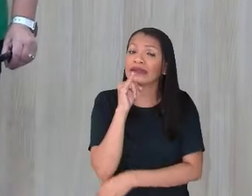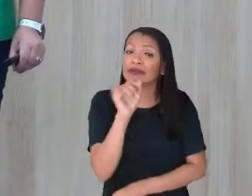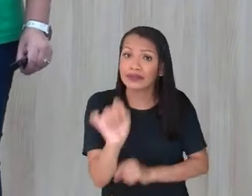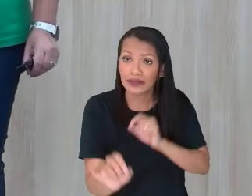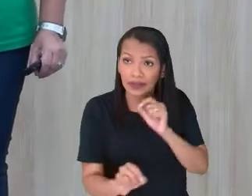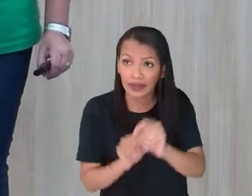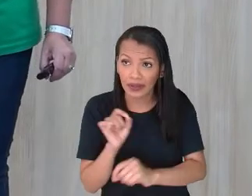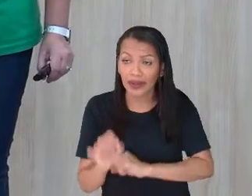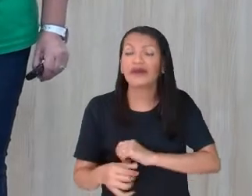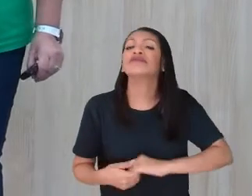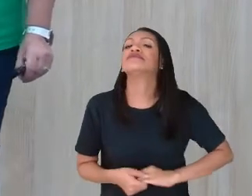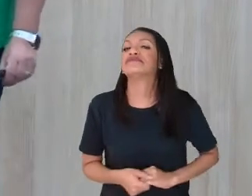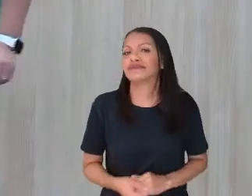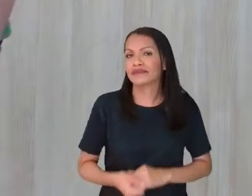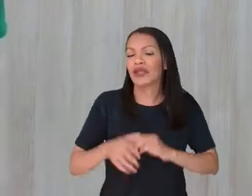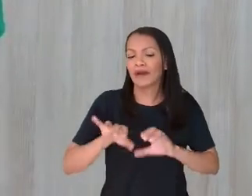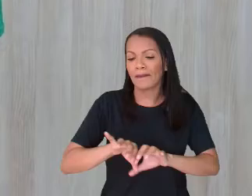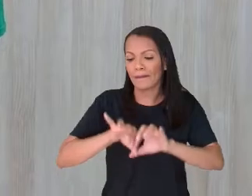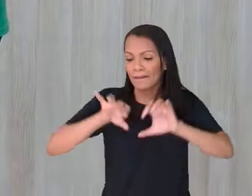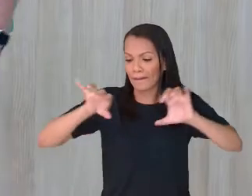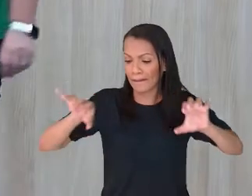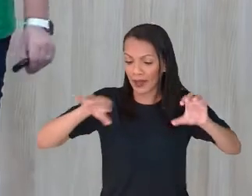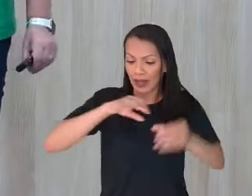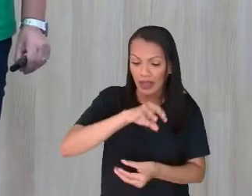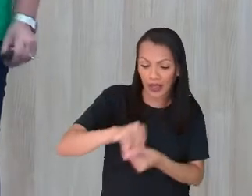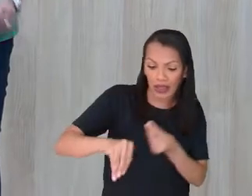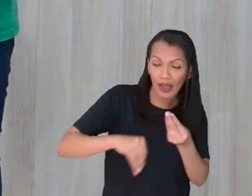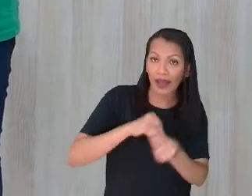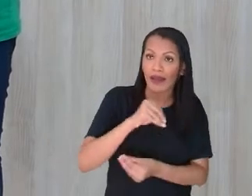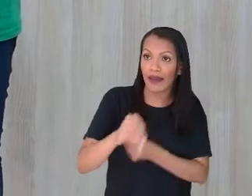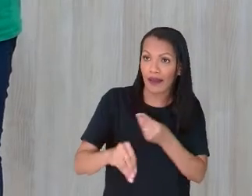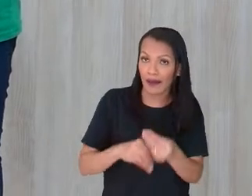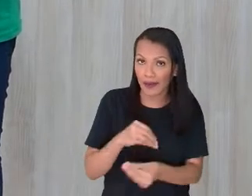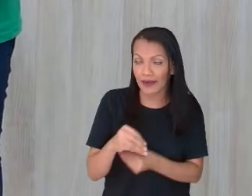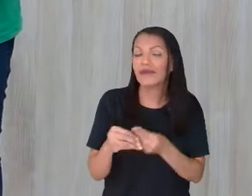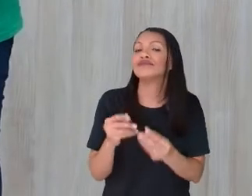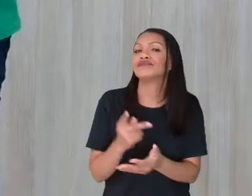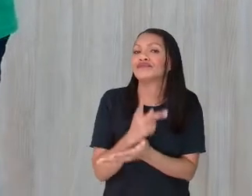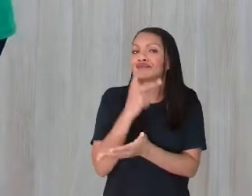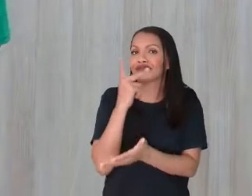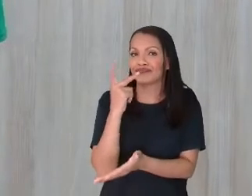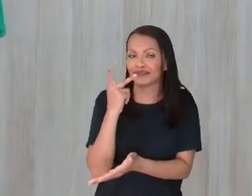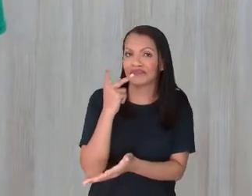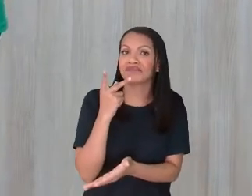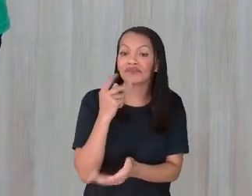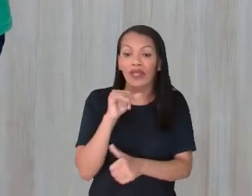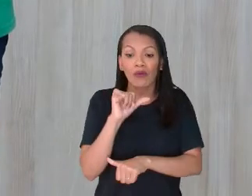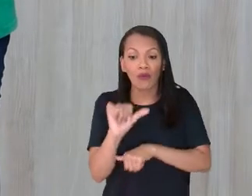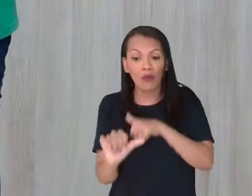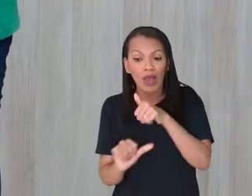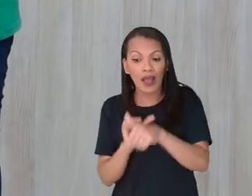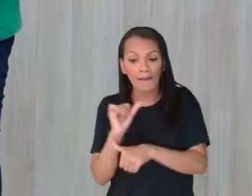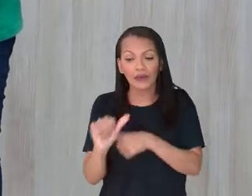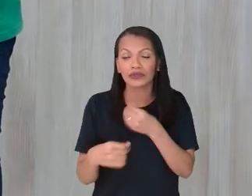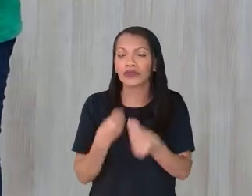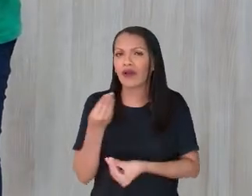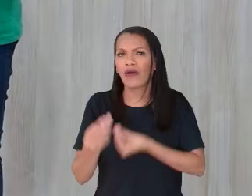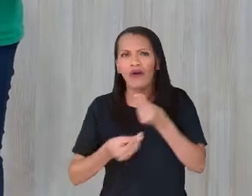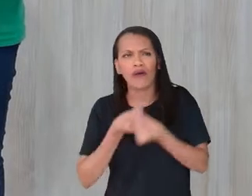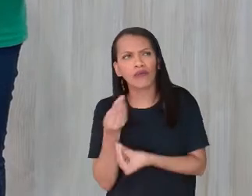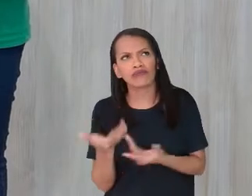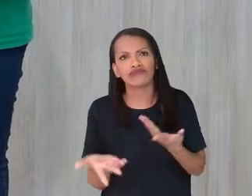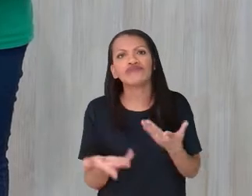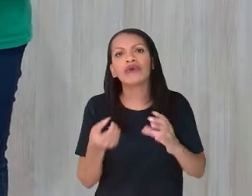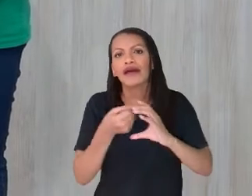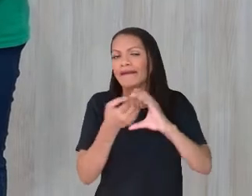que a separação de mistura homogênea ocorre a partir da mudança de estado físico. Nós vimos